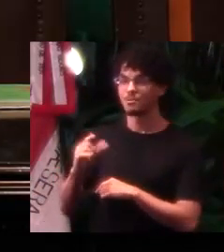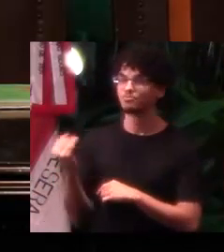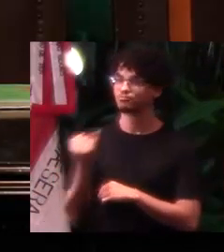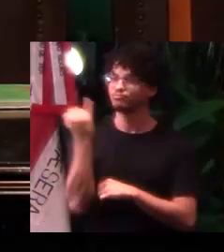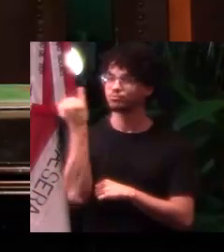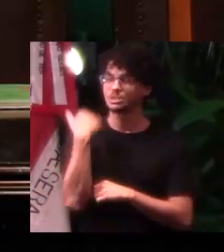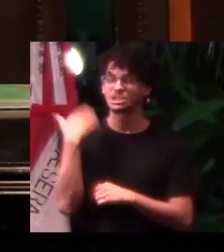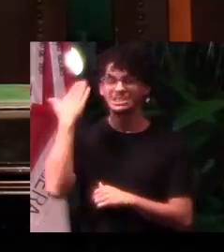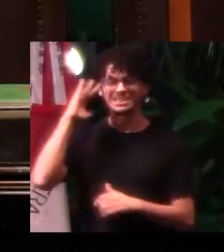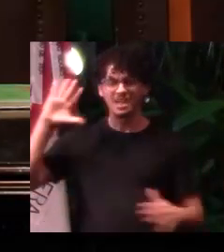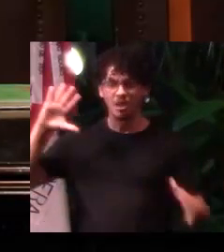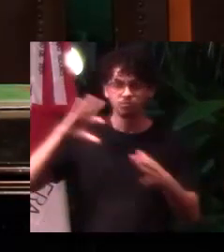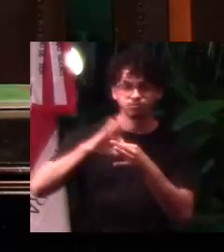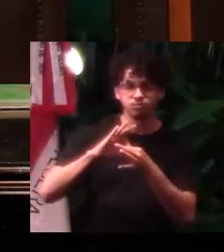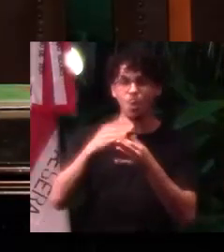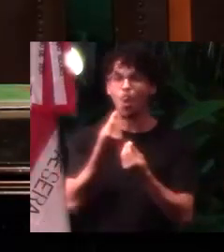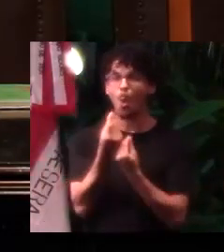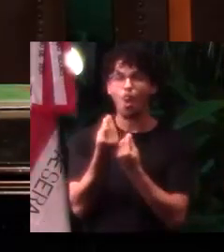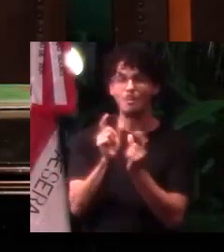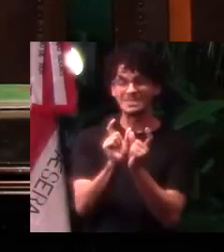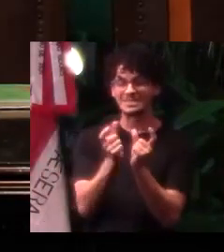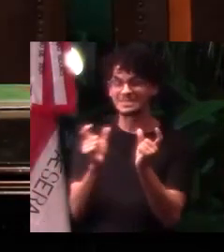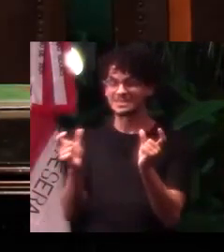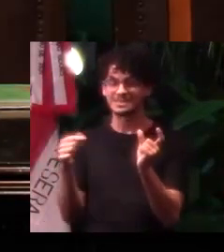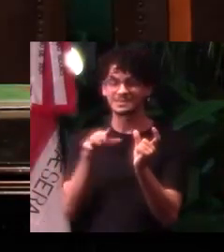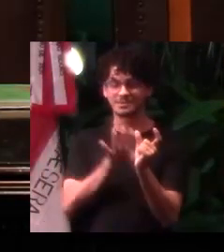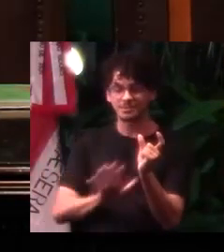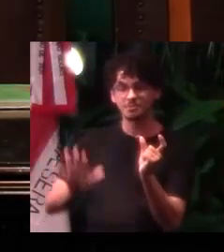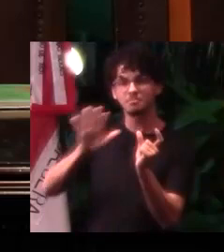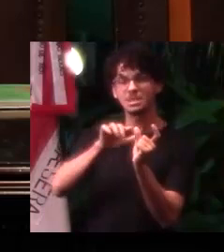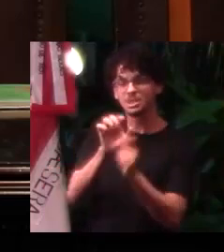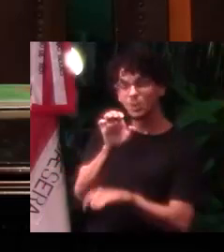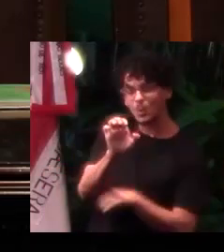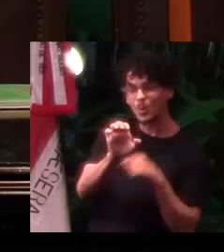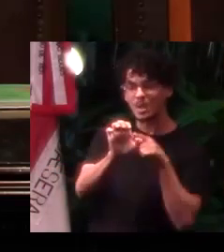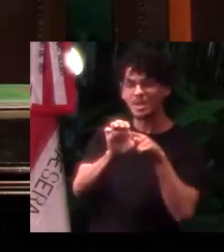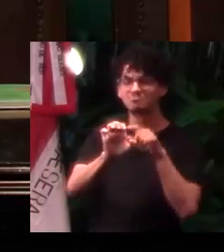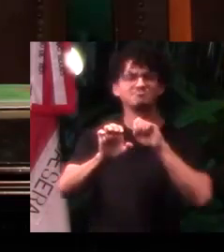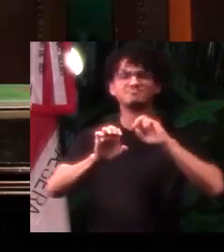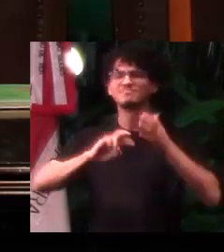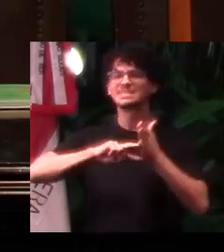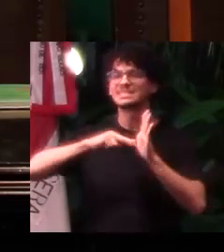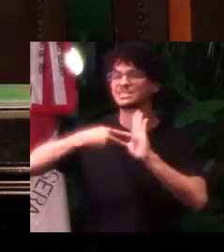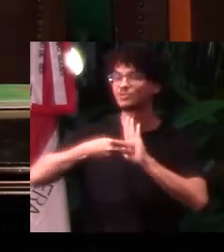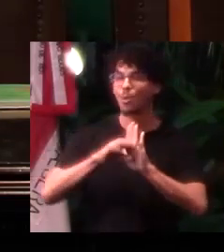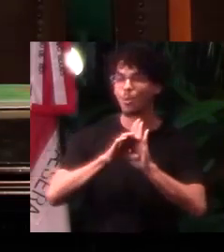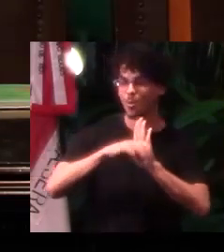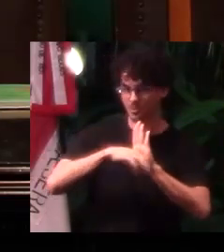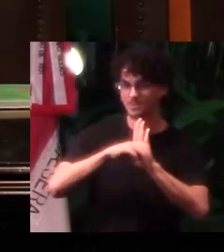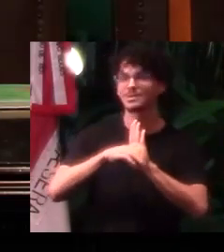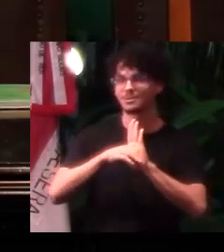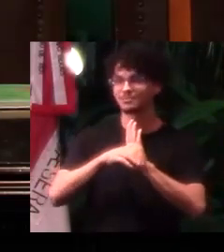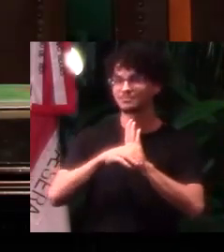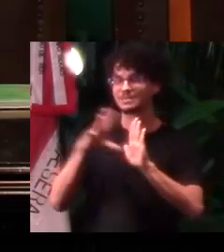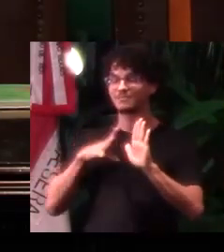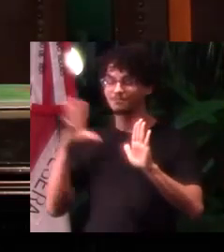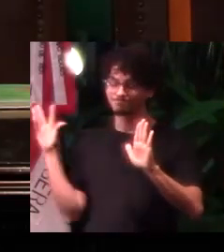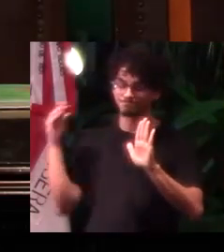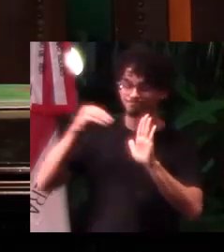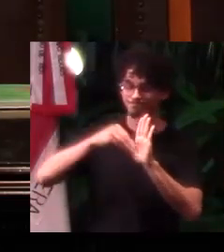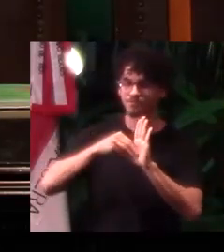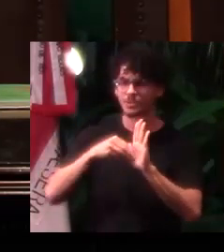a dimensão semântica do e, e a extensão de sentidos que ela congrega, porque nesse